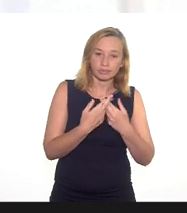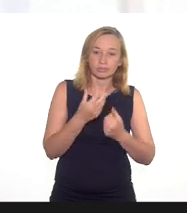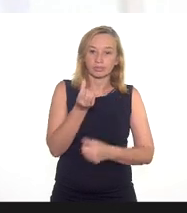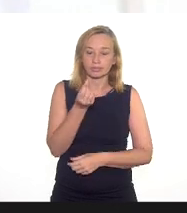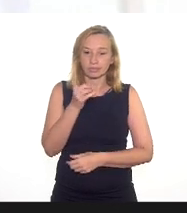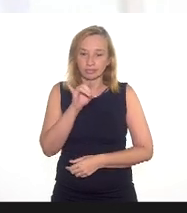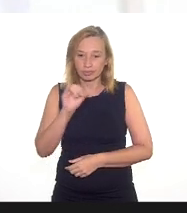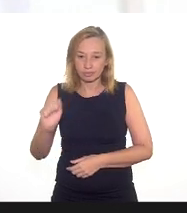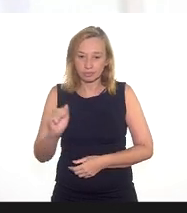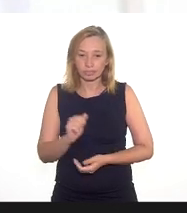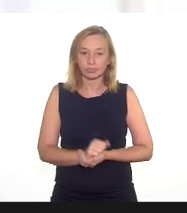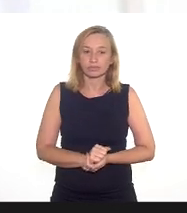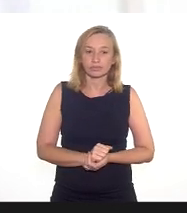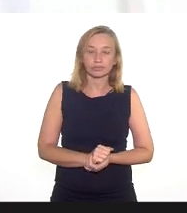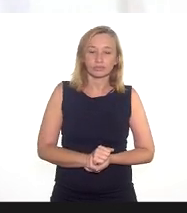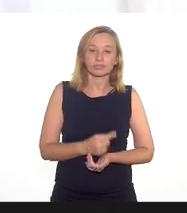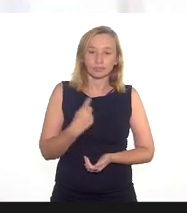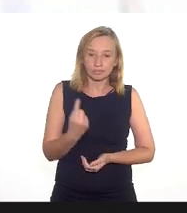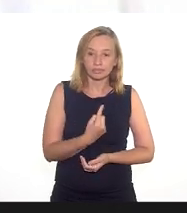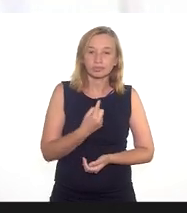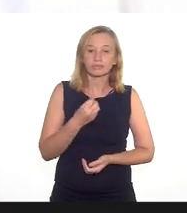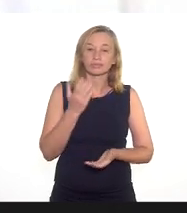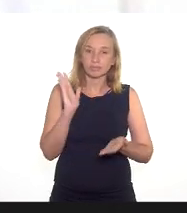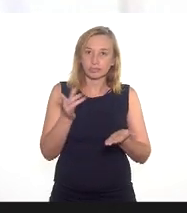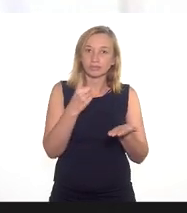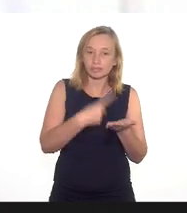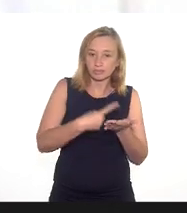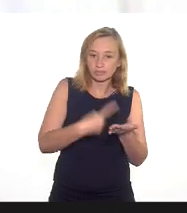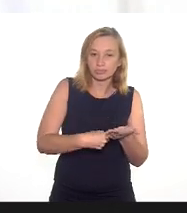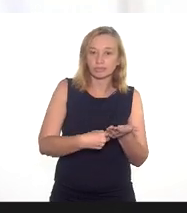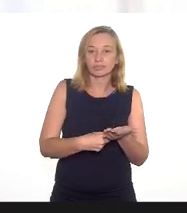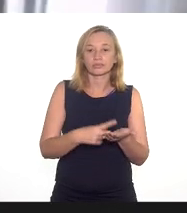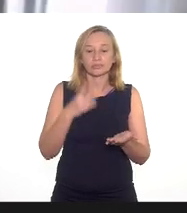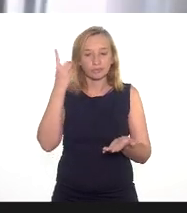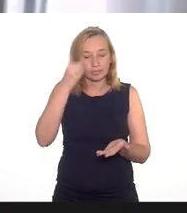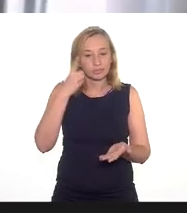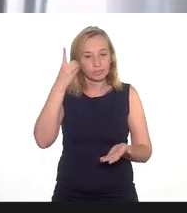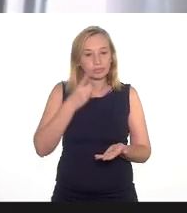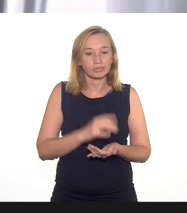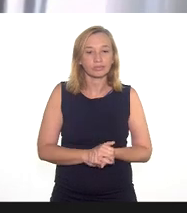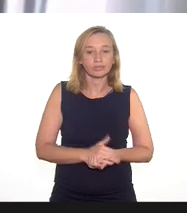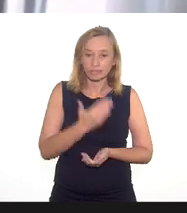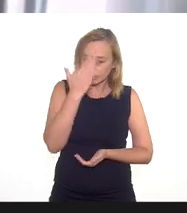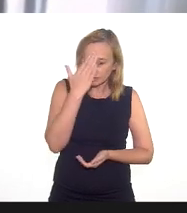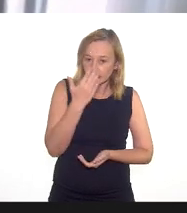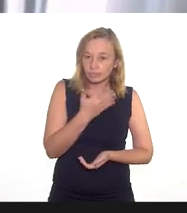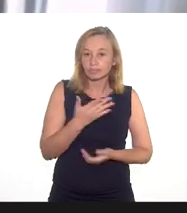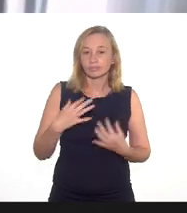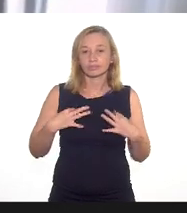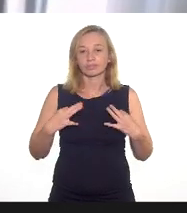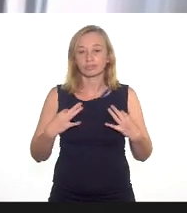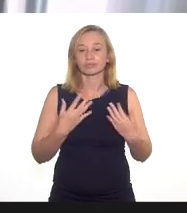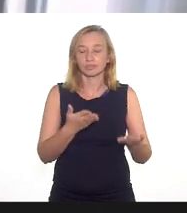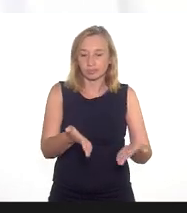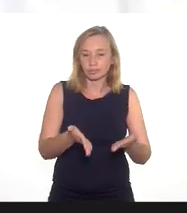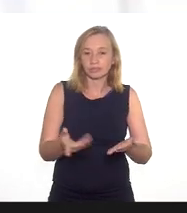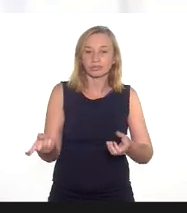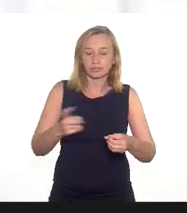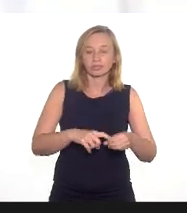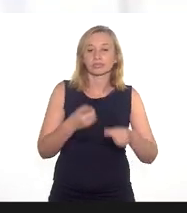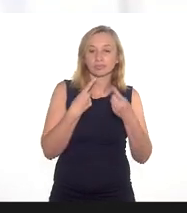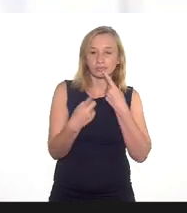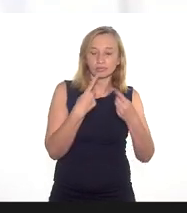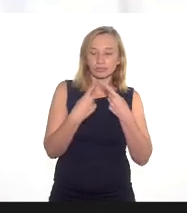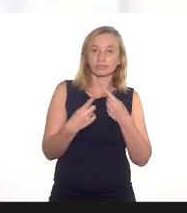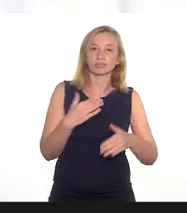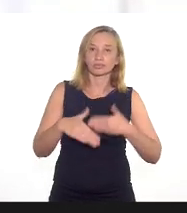60 dias, para nós aqui já está marcada, deputados. Tá? Obrigado. Uma grata satisfação poder voltar aqui, a gente debater